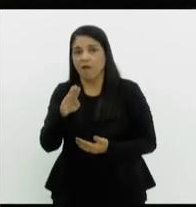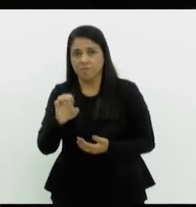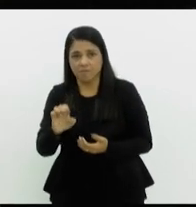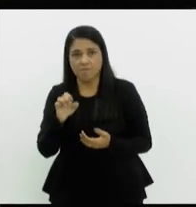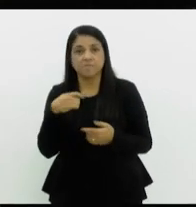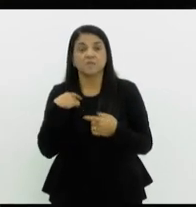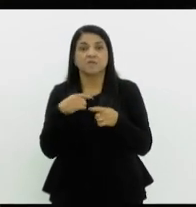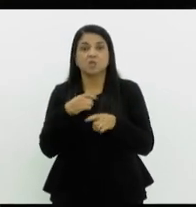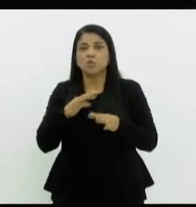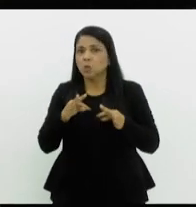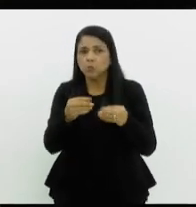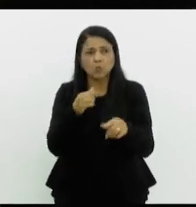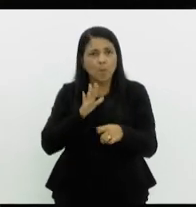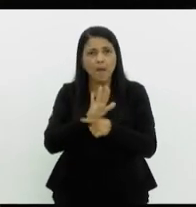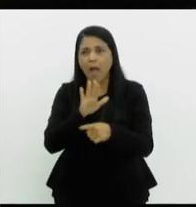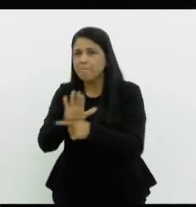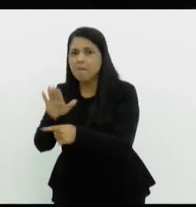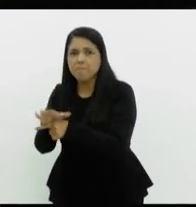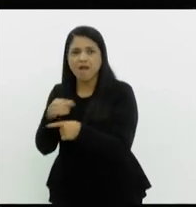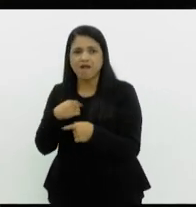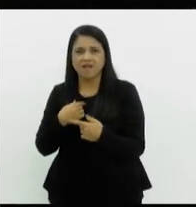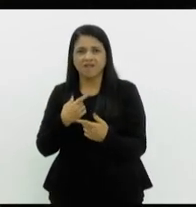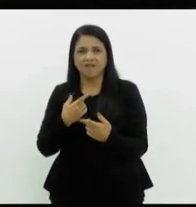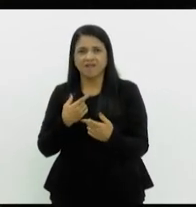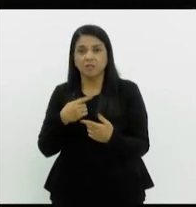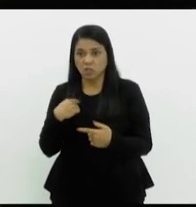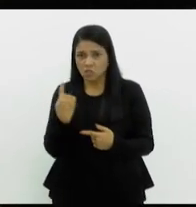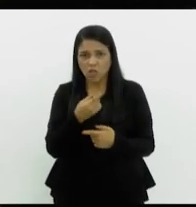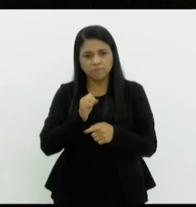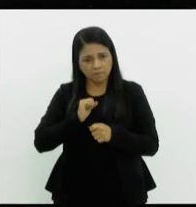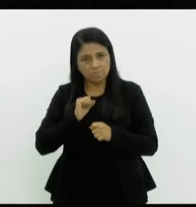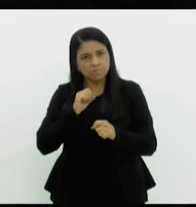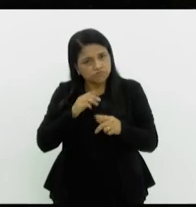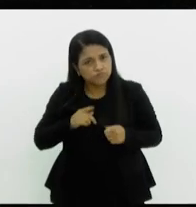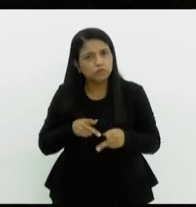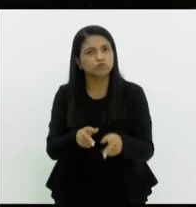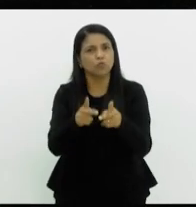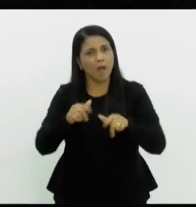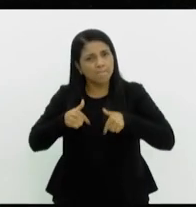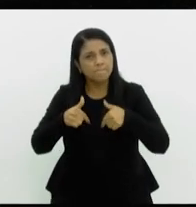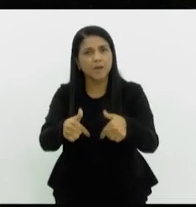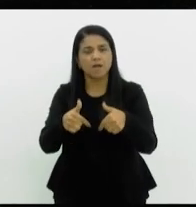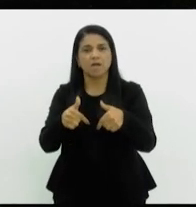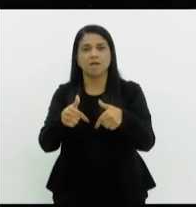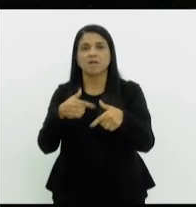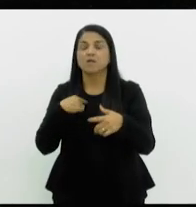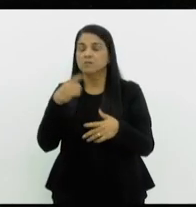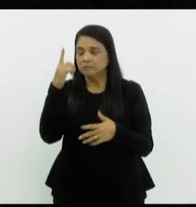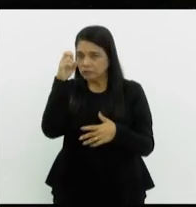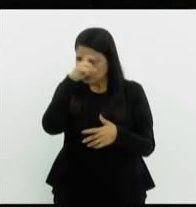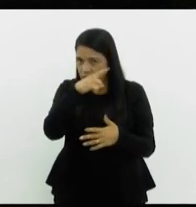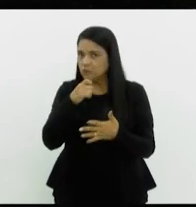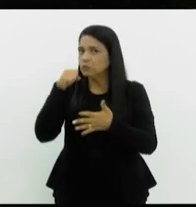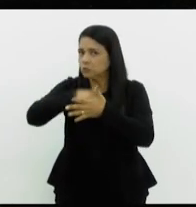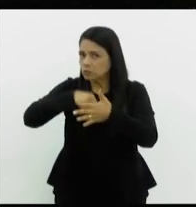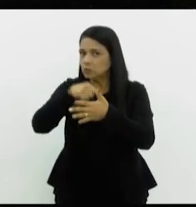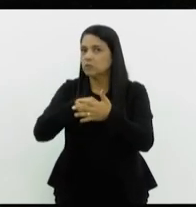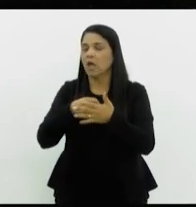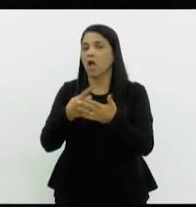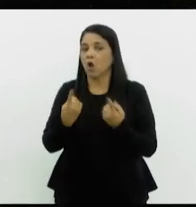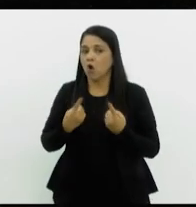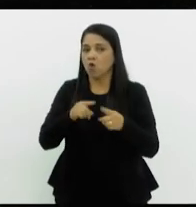tudo para ficar parado. Vamos fazer a nossa parte. Eu sei que é difícil lutar contra o sistema, mas...